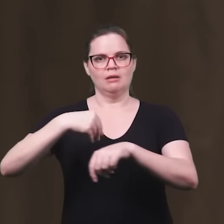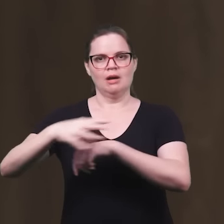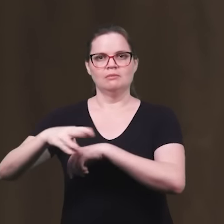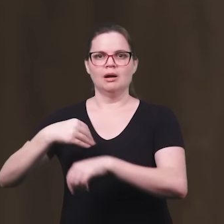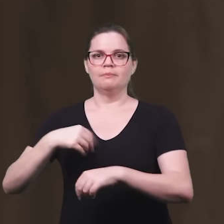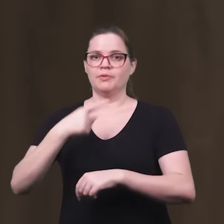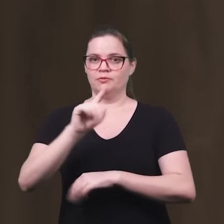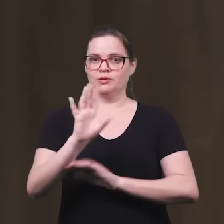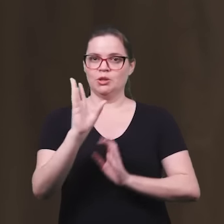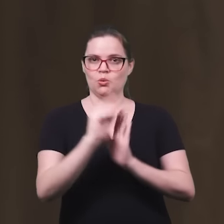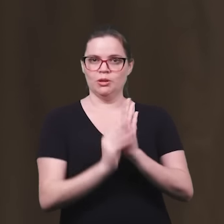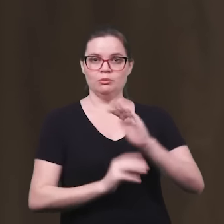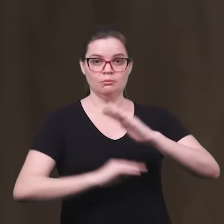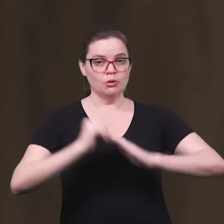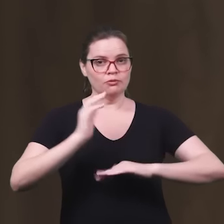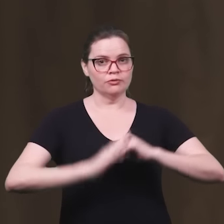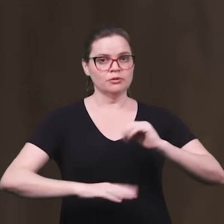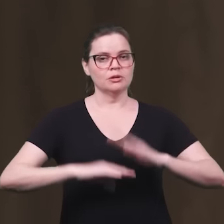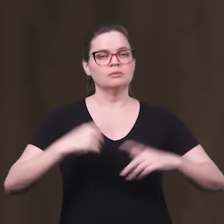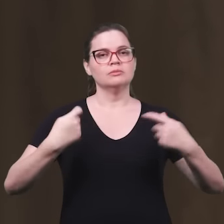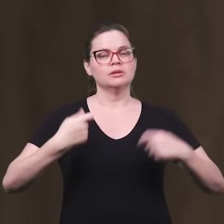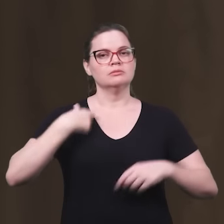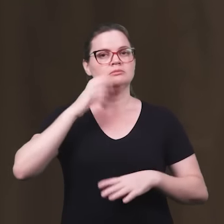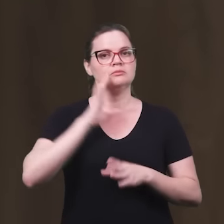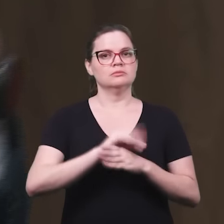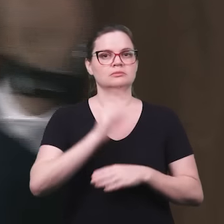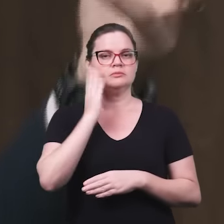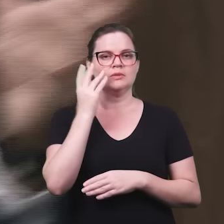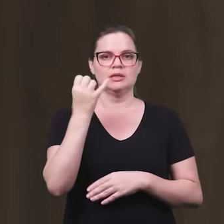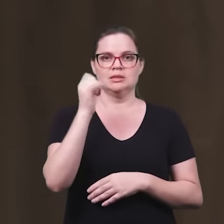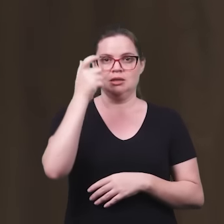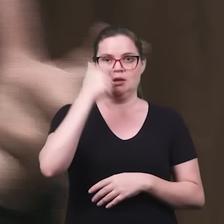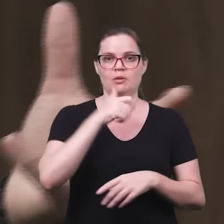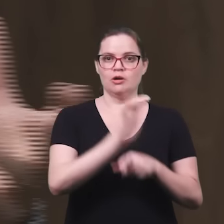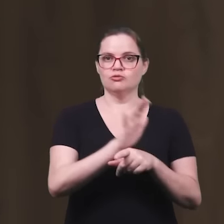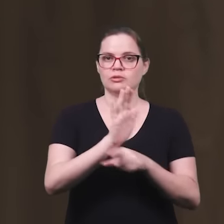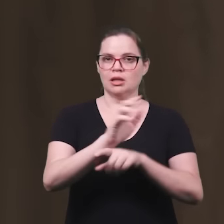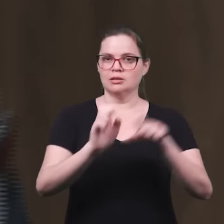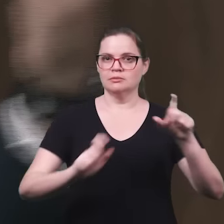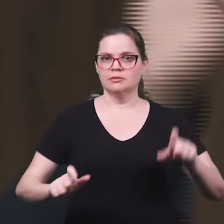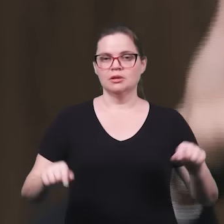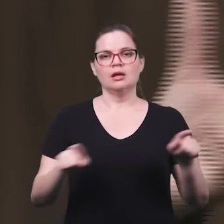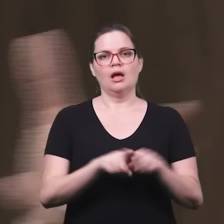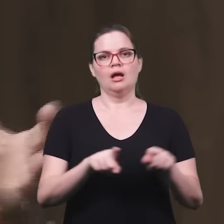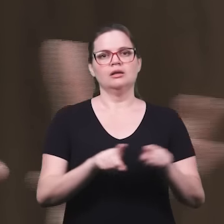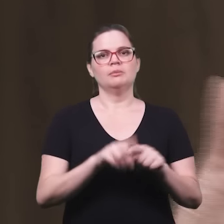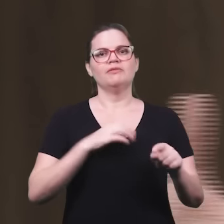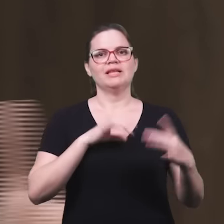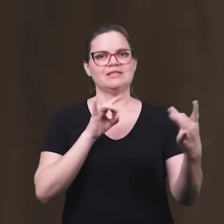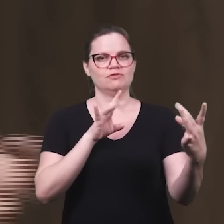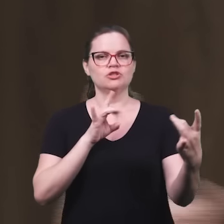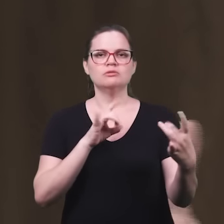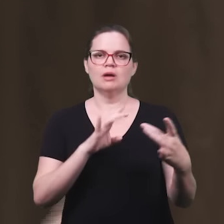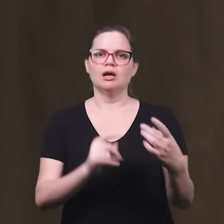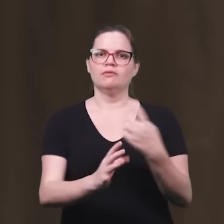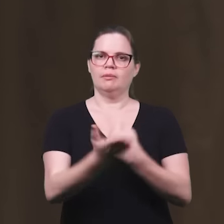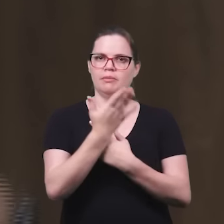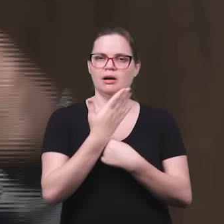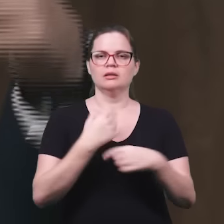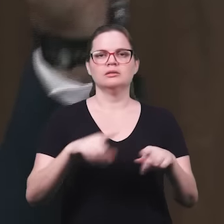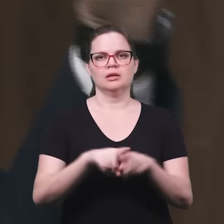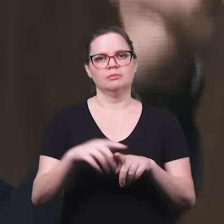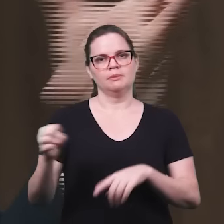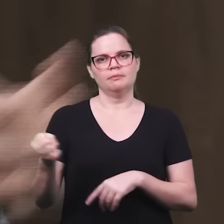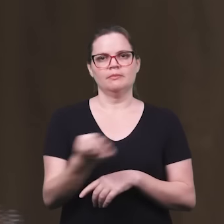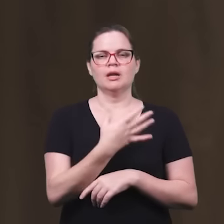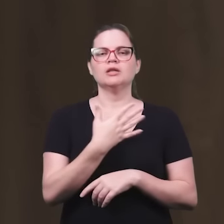está produzindo conteúdo de forma profissional tem que entender que ajudando as pessoas, ela também vai ter essa reciprocidade até mesmo para